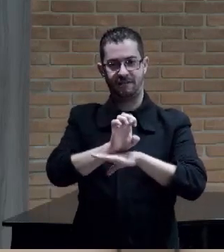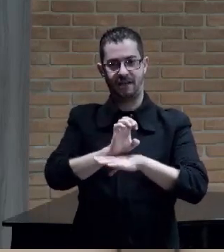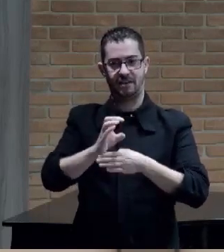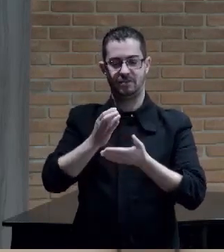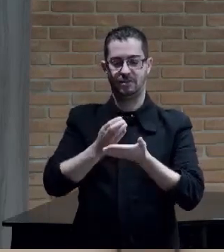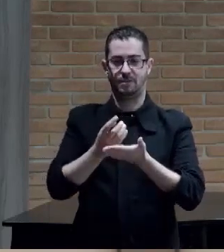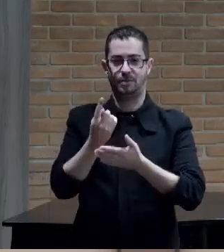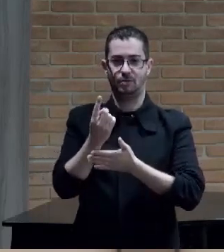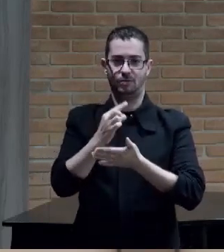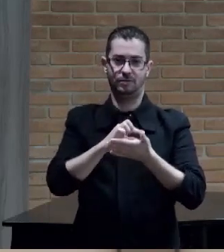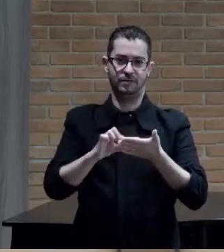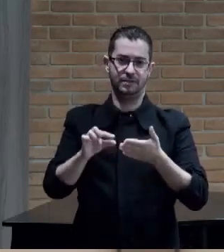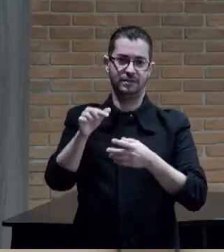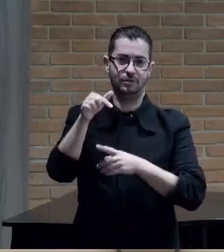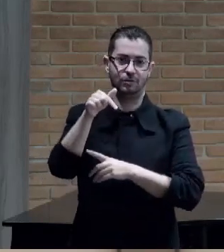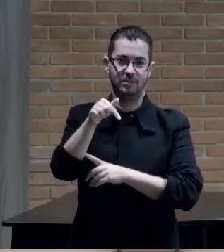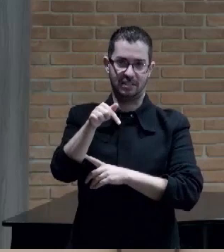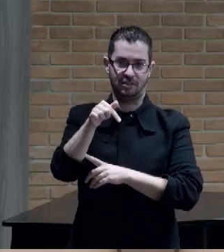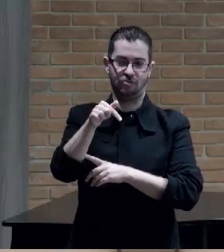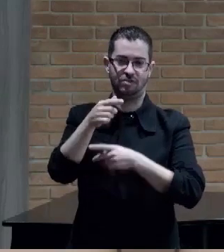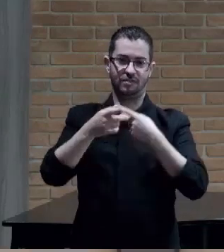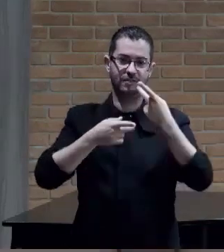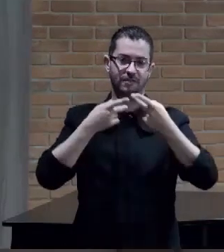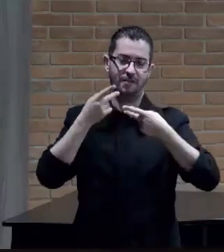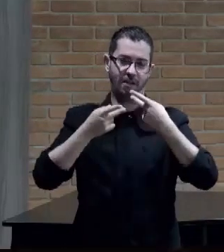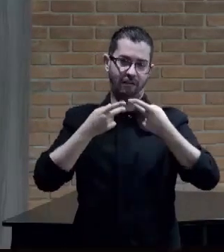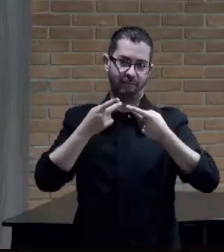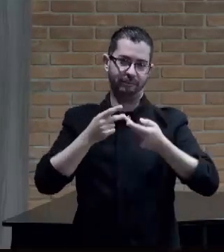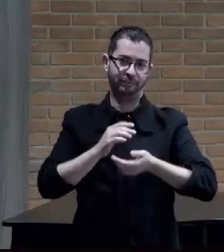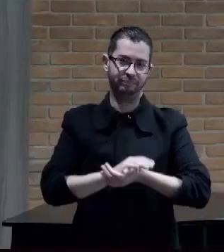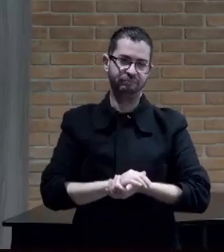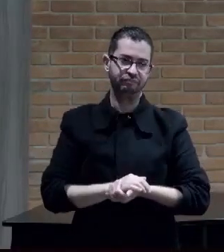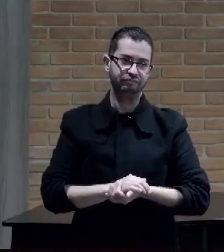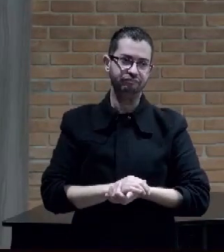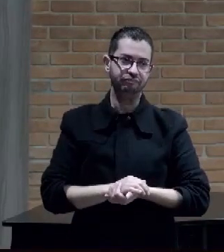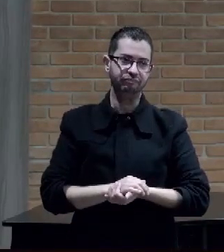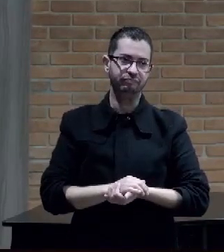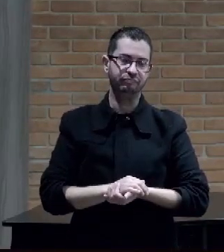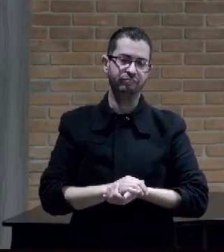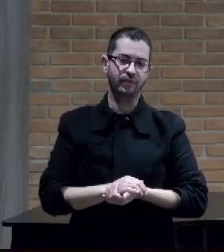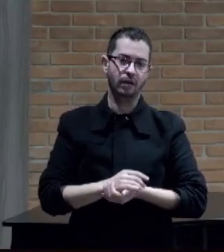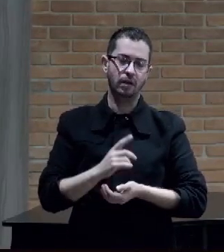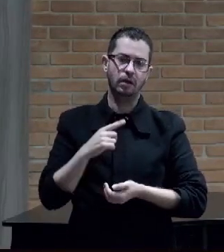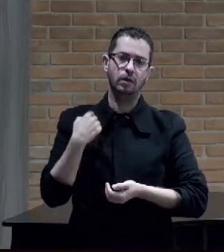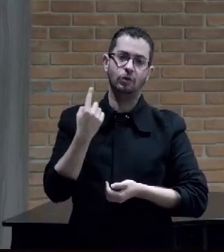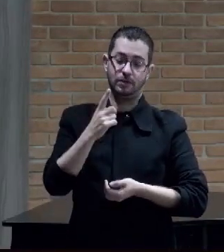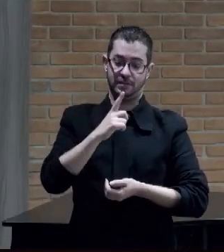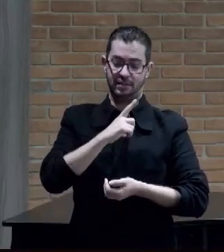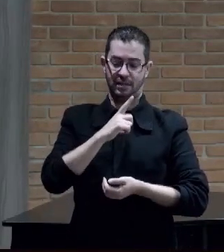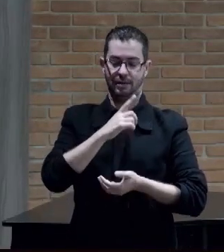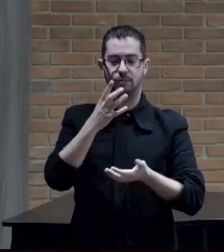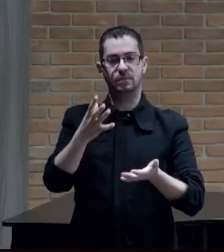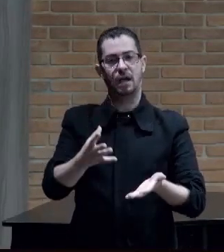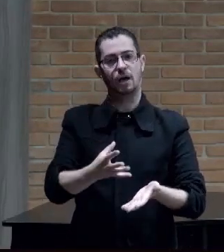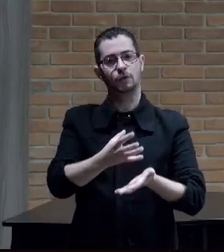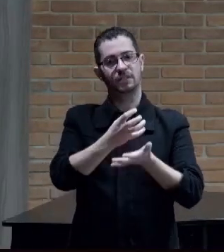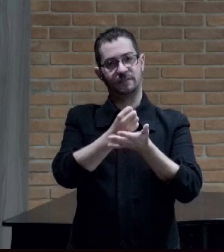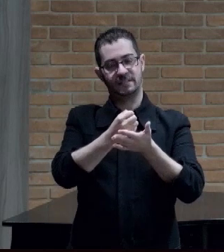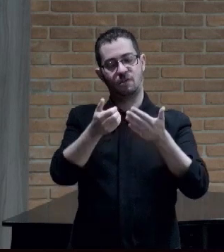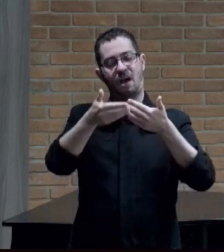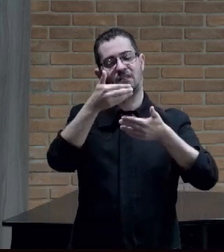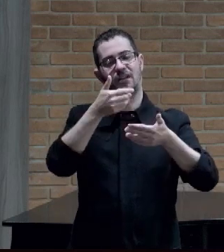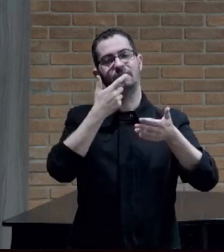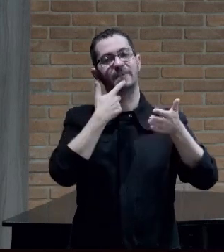encontramos. Diz assim o texto: no qual temos a redenção pelo seu sangue,